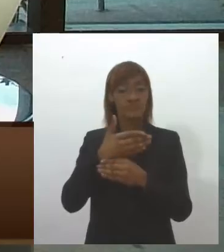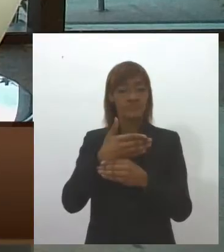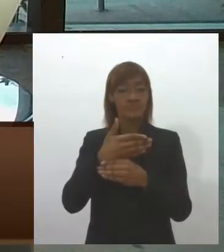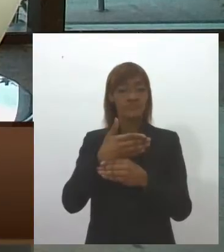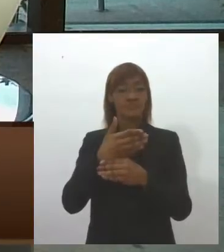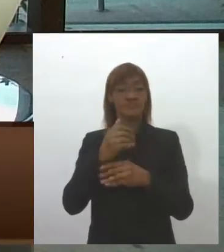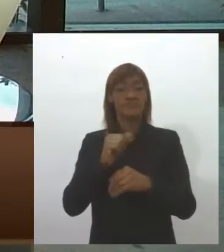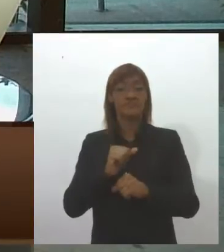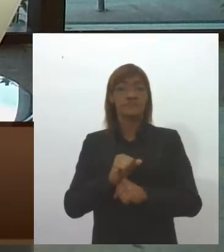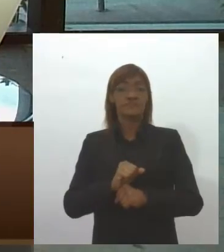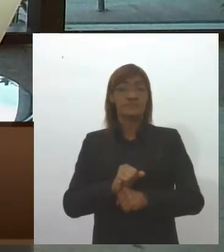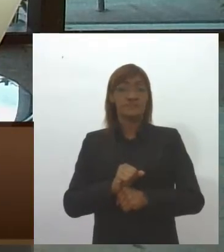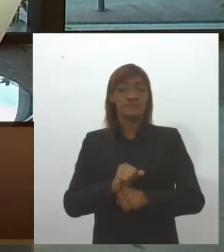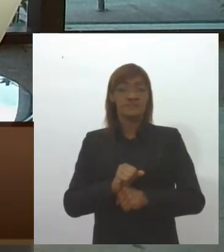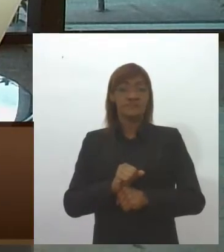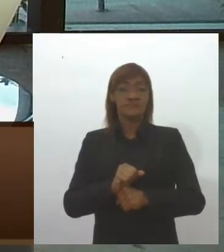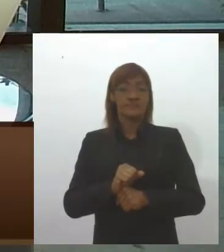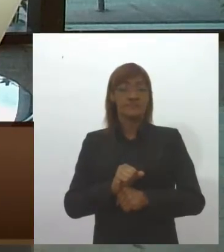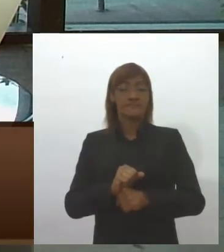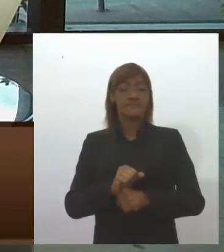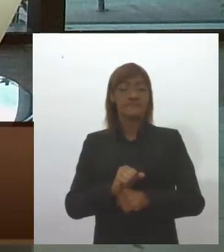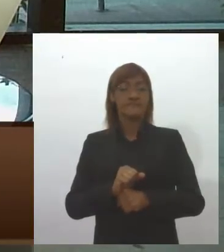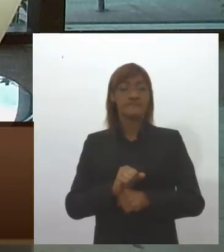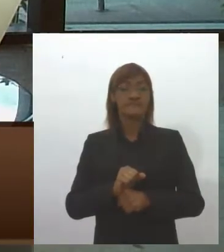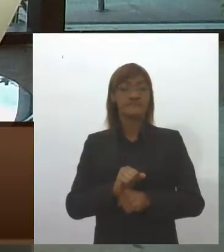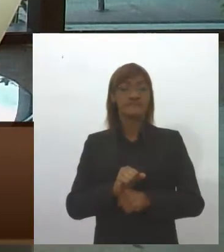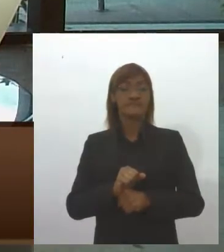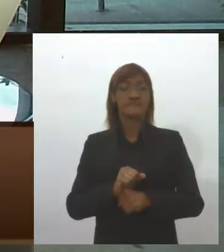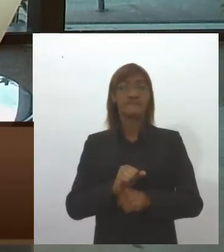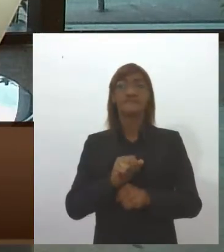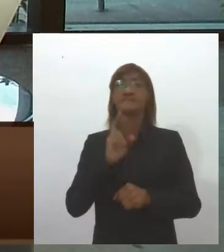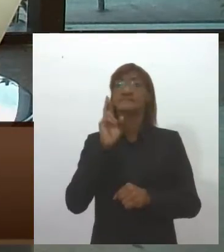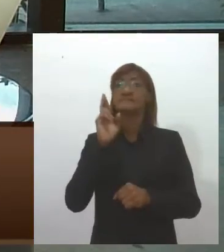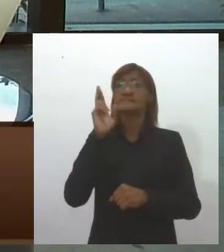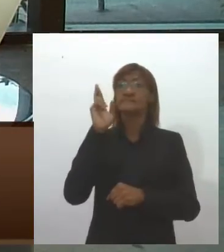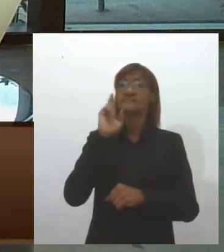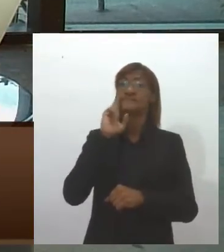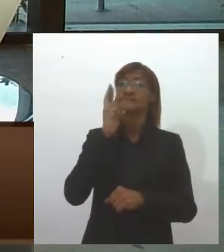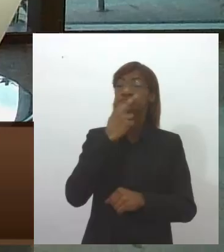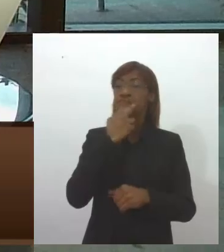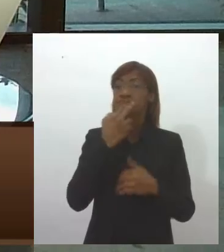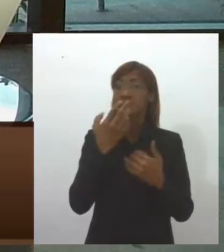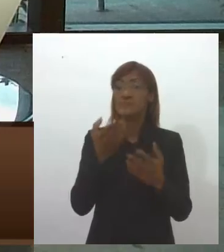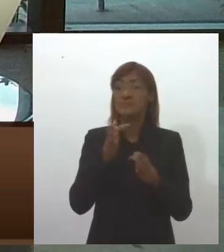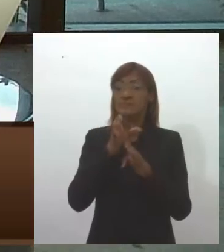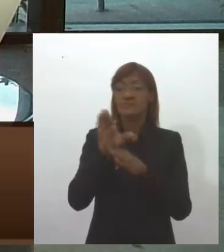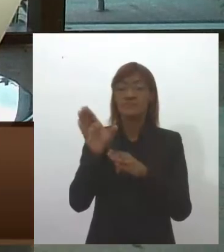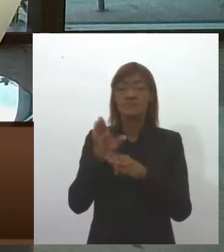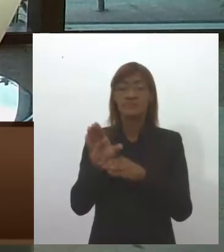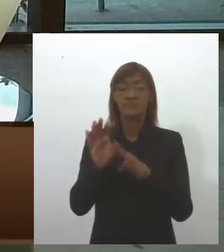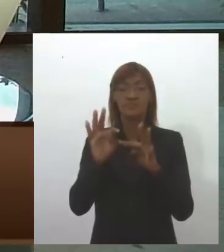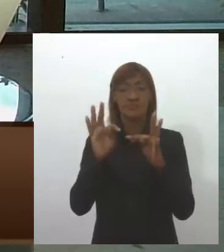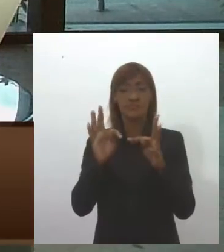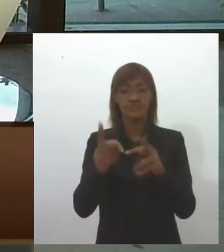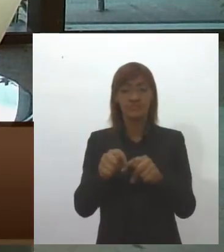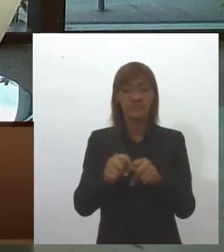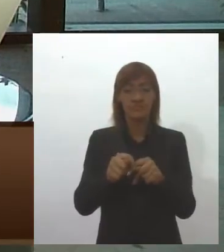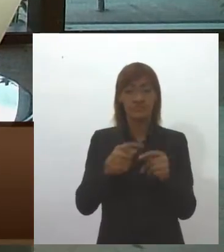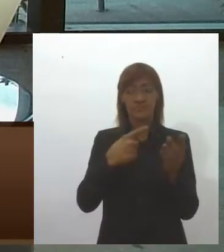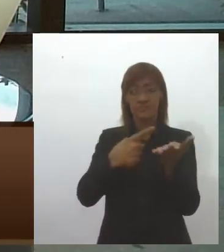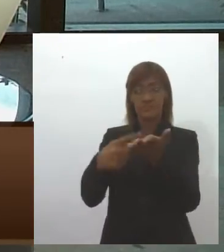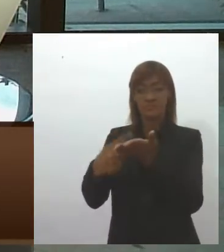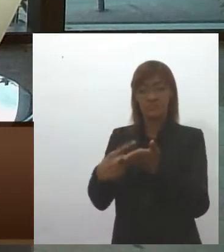no aeroporto, né? O restaurante que oferece alimentação, esses segmentos são chamados